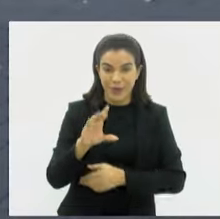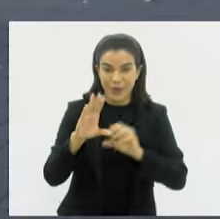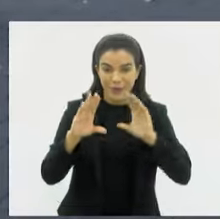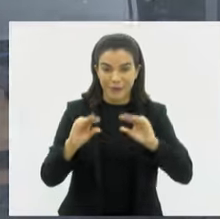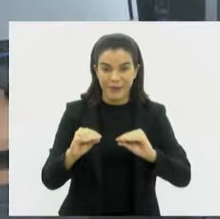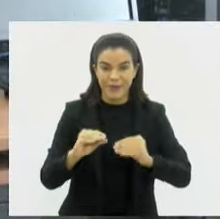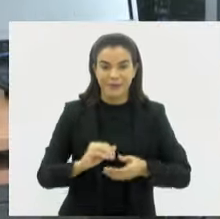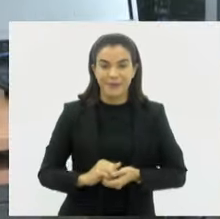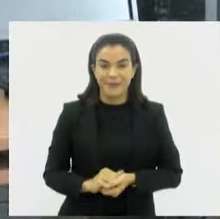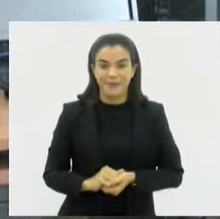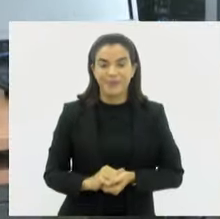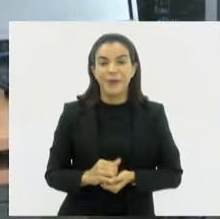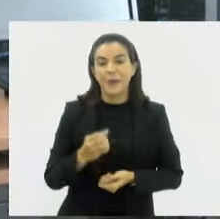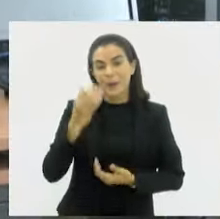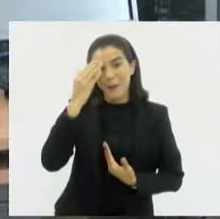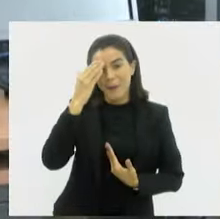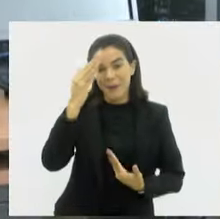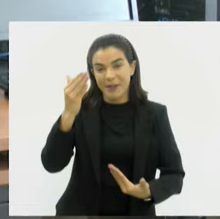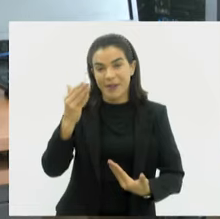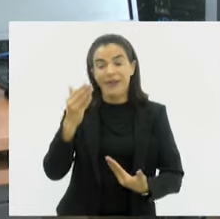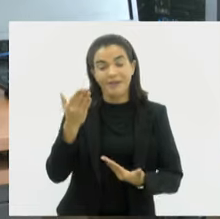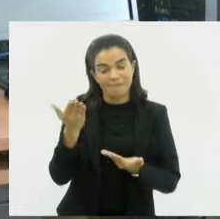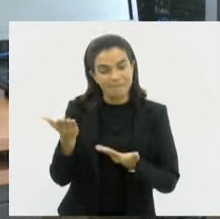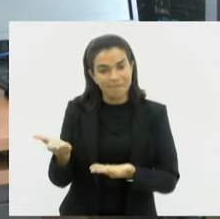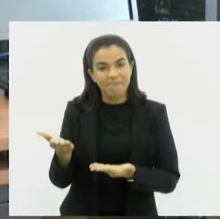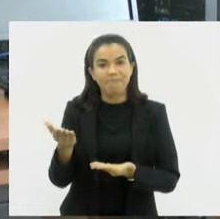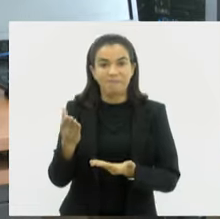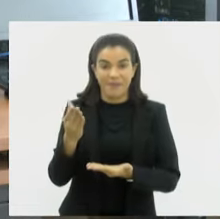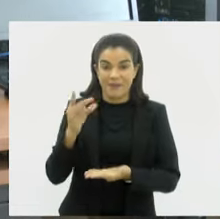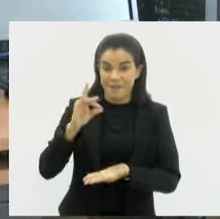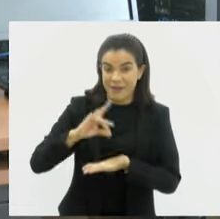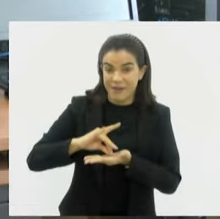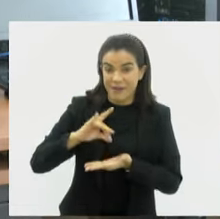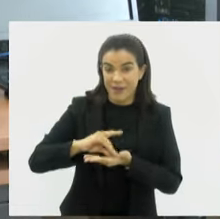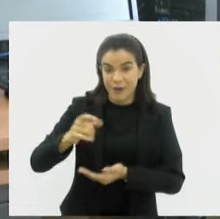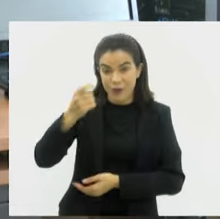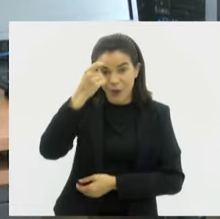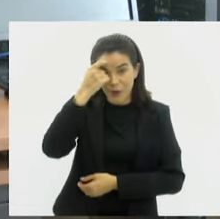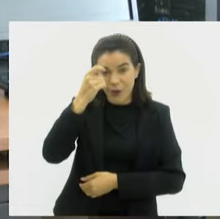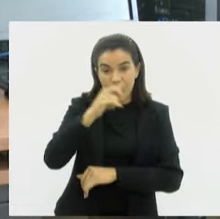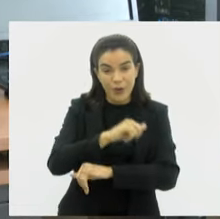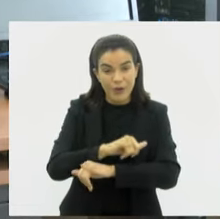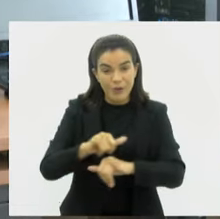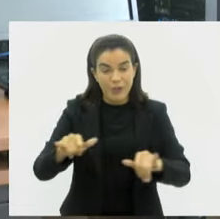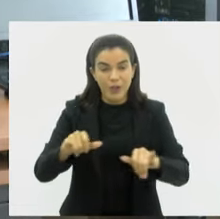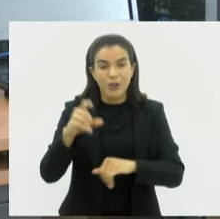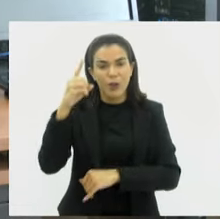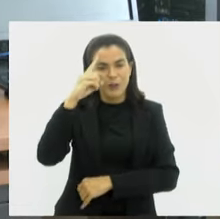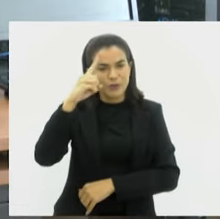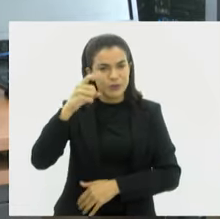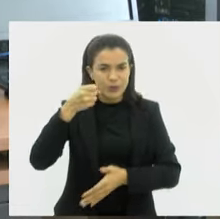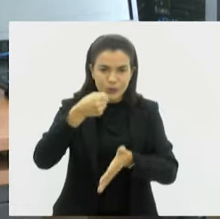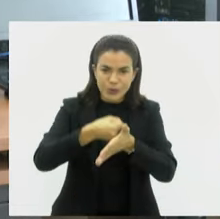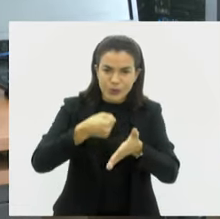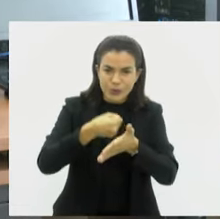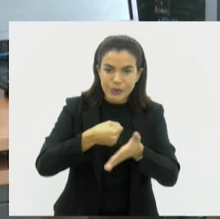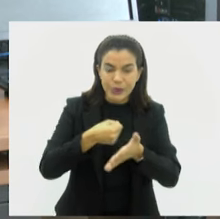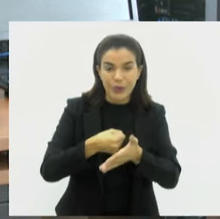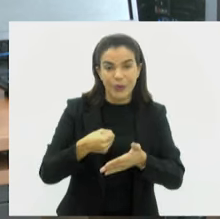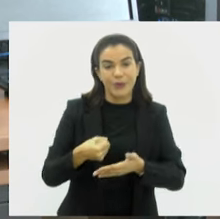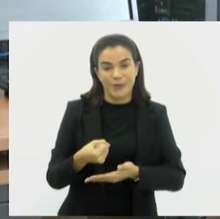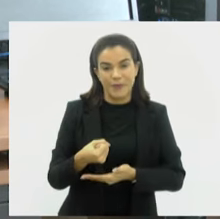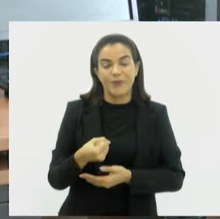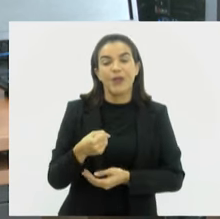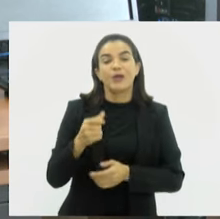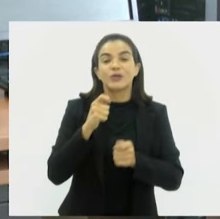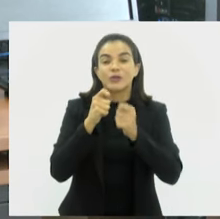Potira. Obrigada, Darcília. É isso que a Darcília falou, né? Na verdade, além de conscientização, é um dia de muita luta. E logo mais no Jornal